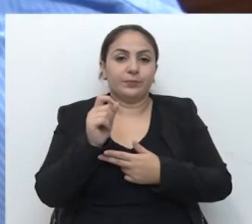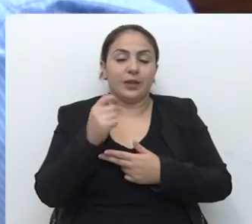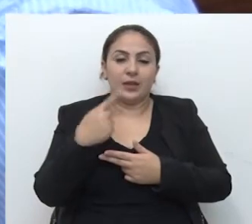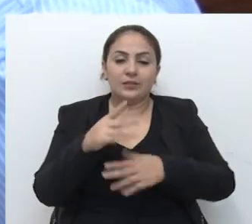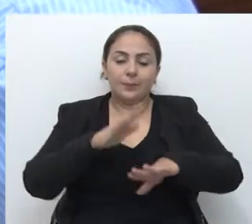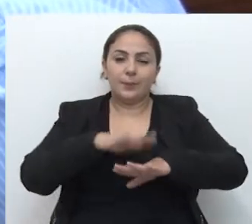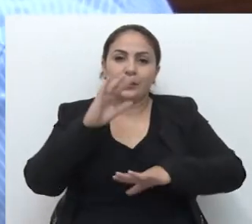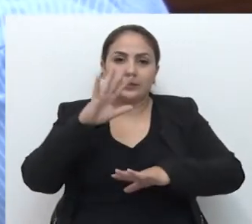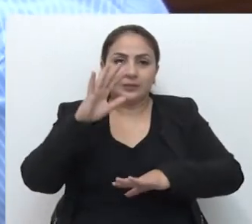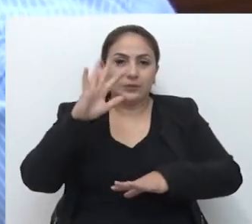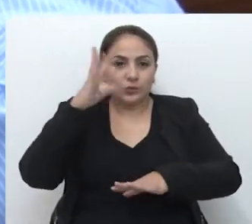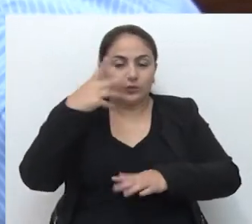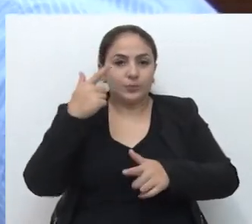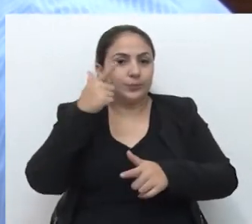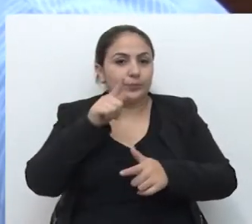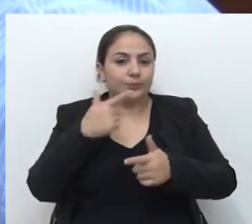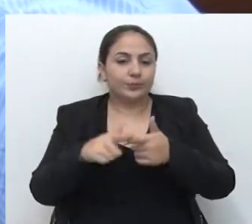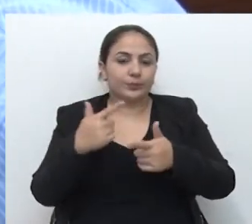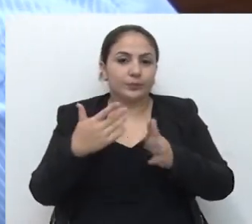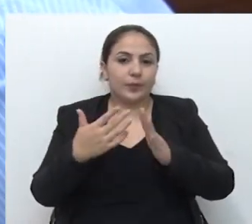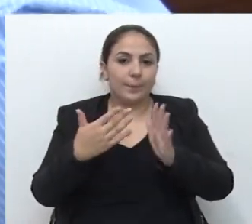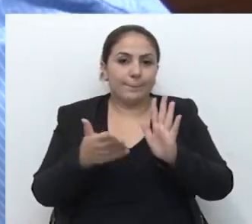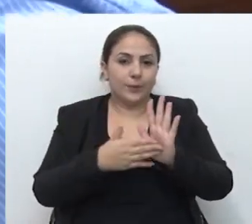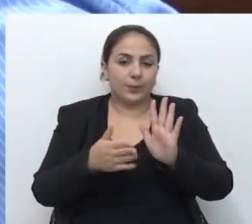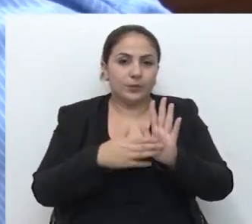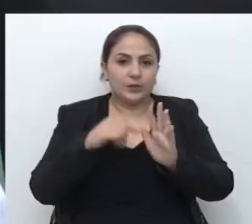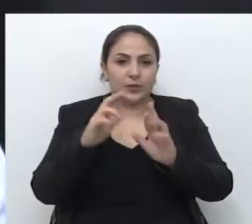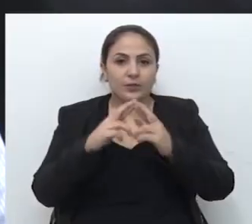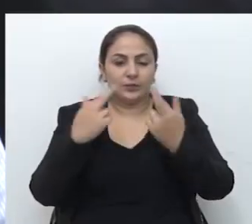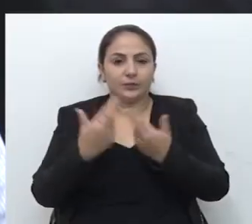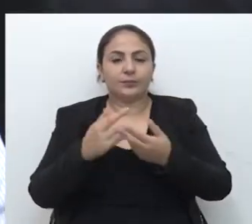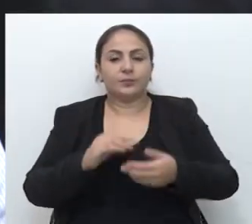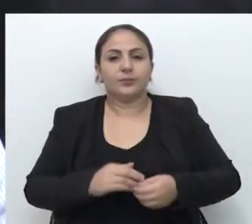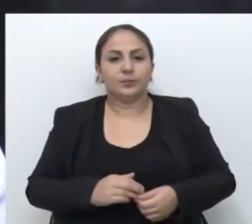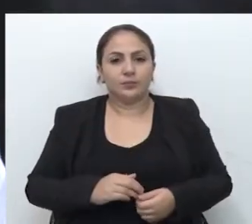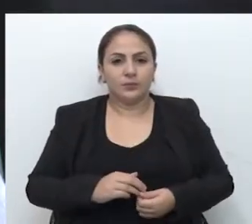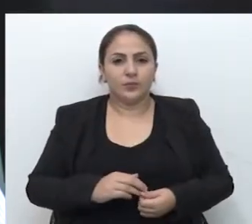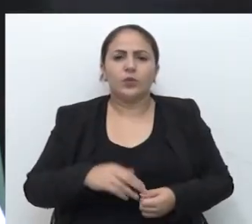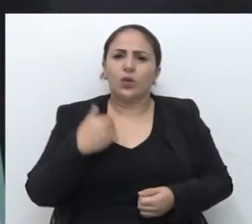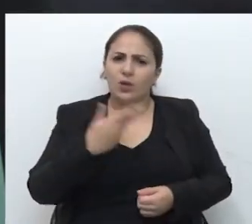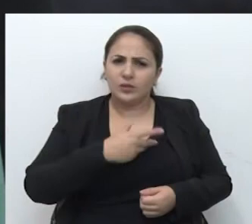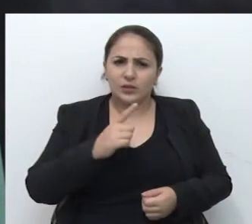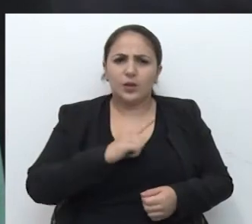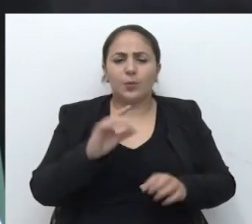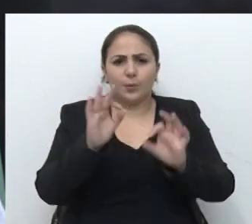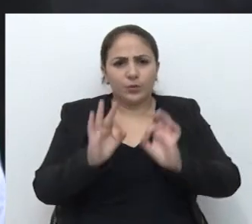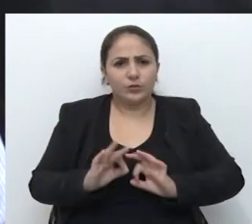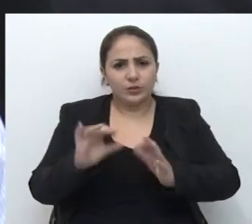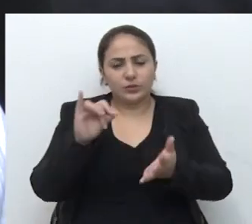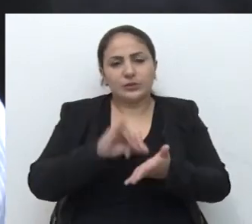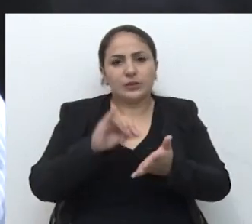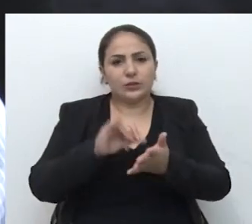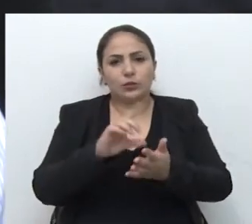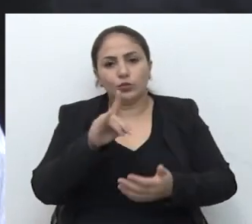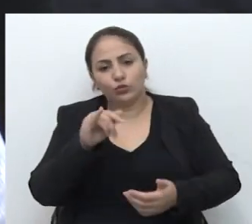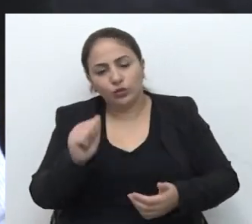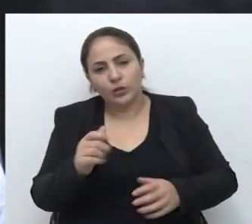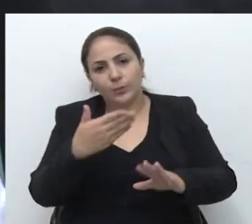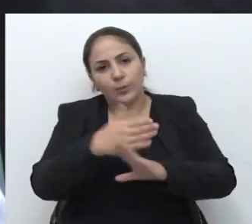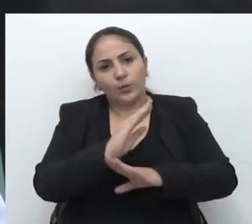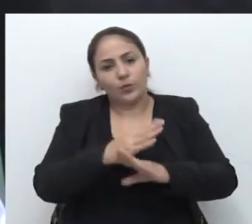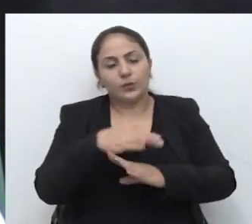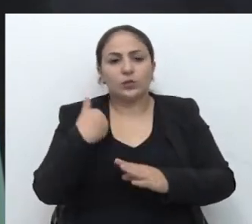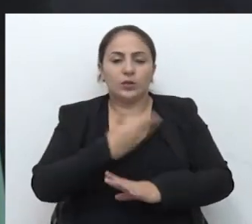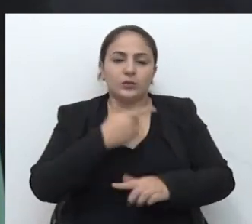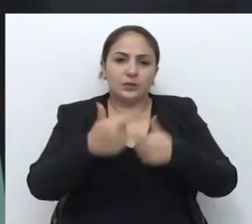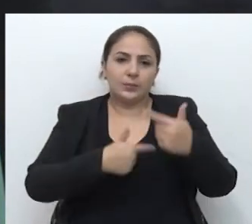e outras soluções propostas durante a reunião. Eu tenho o projeto do Centro Dia, que foi aprovado. Estou trabalhando junto